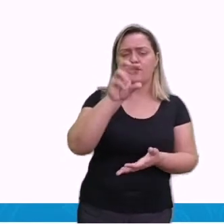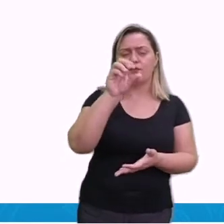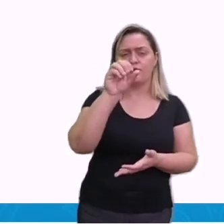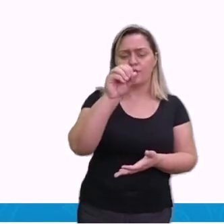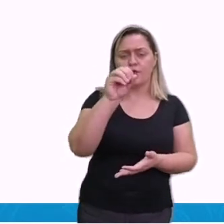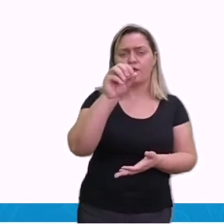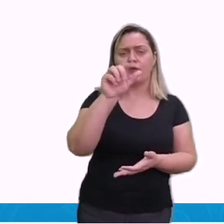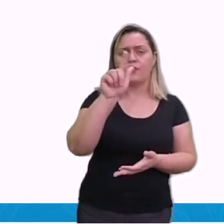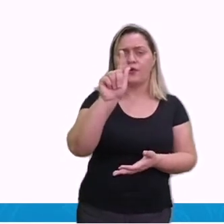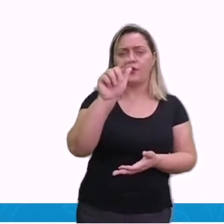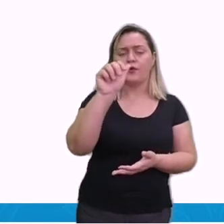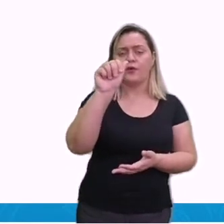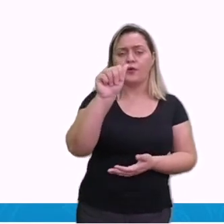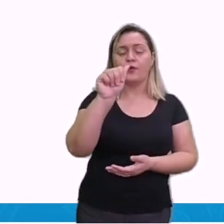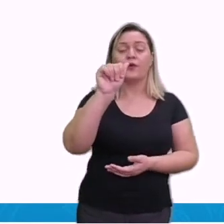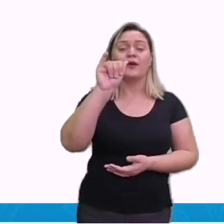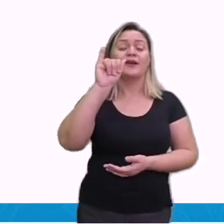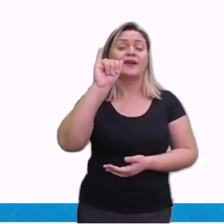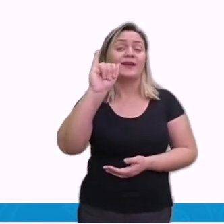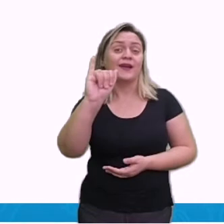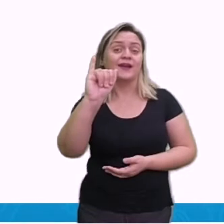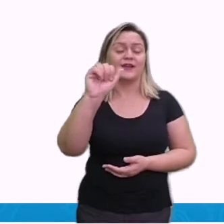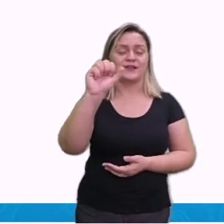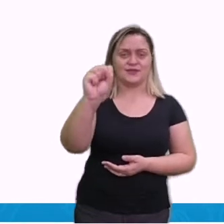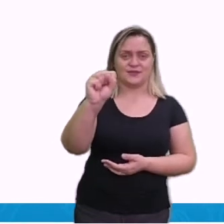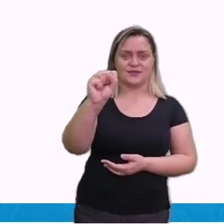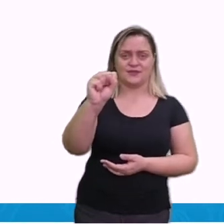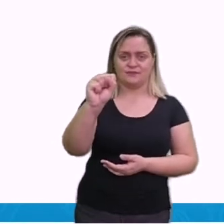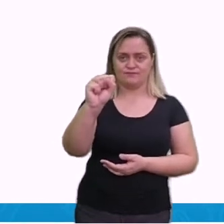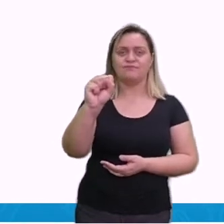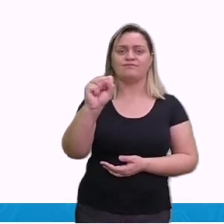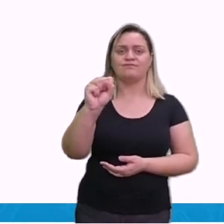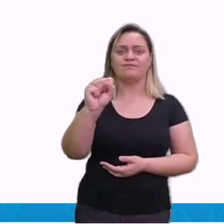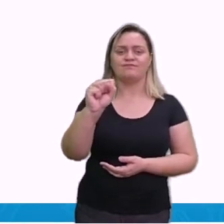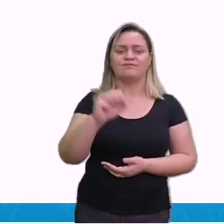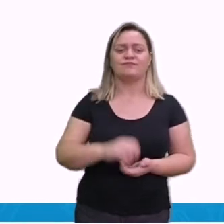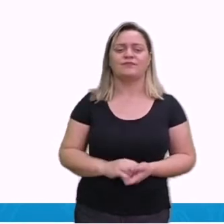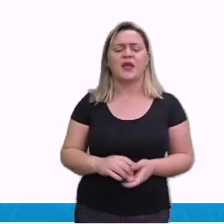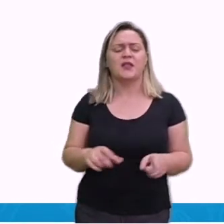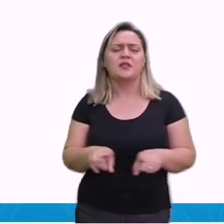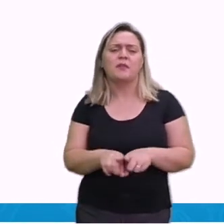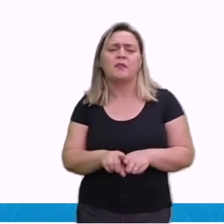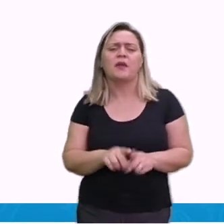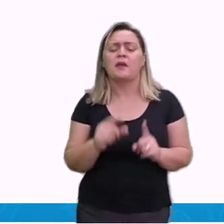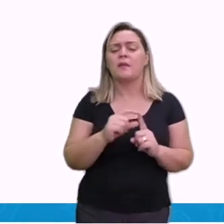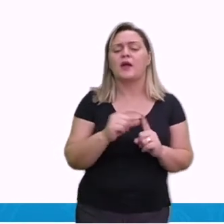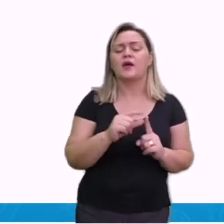exemplo, vogal, vogais. Então ficou fácil. Olha lá.